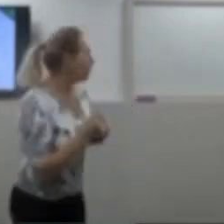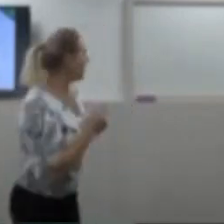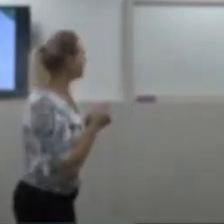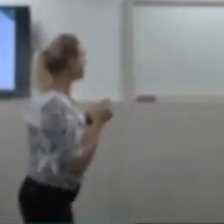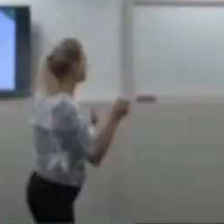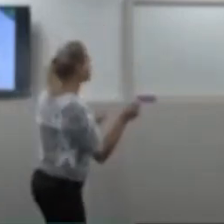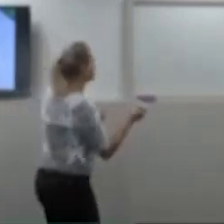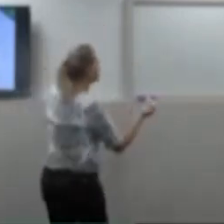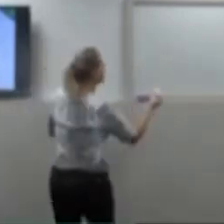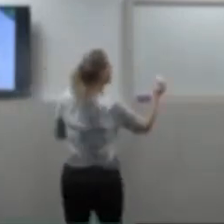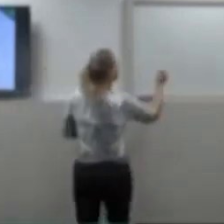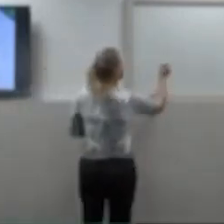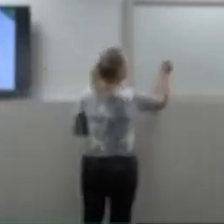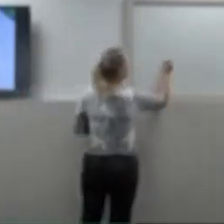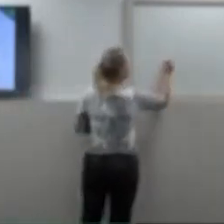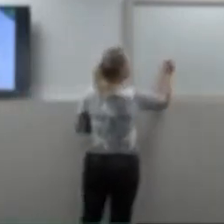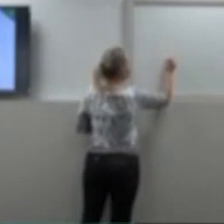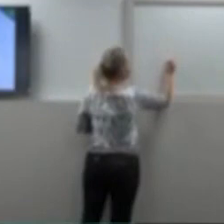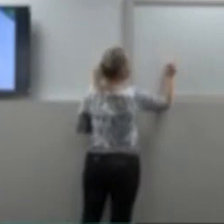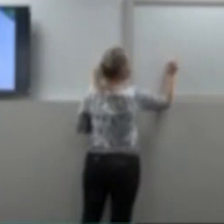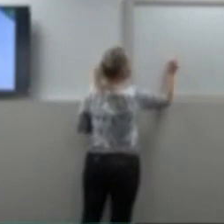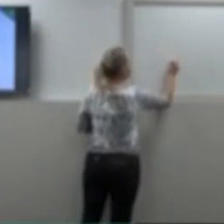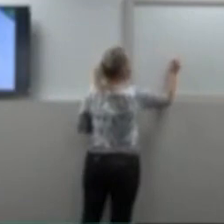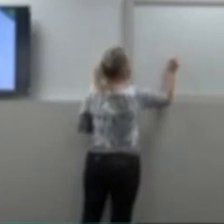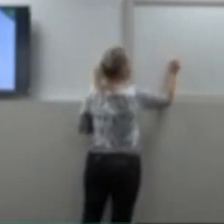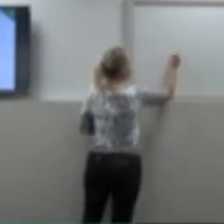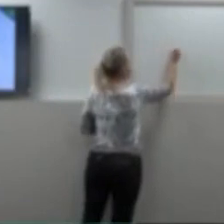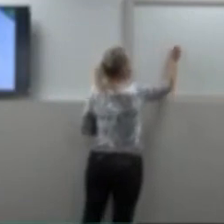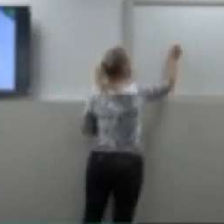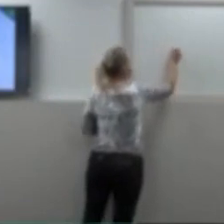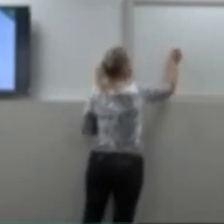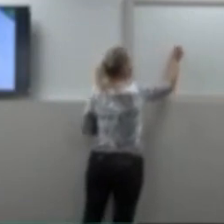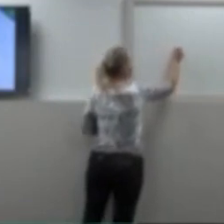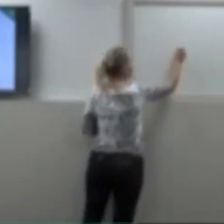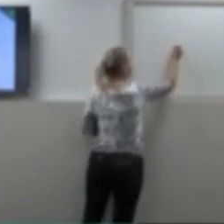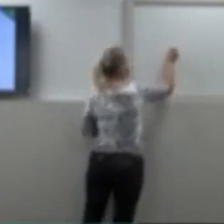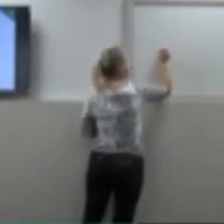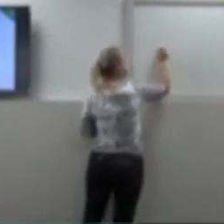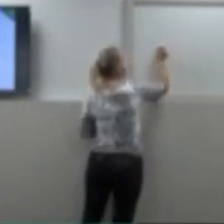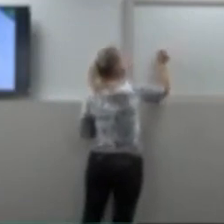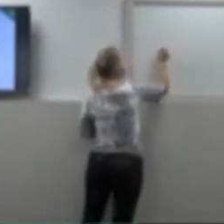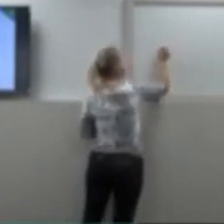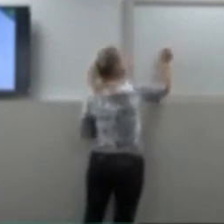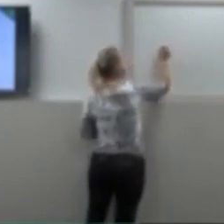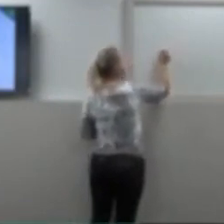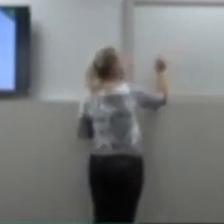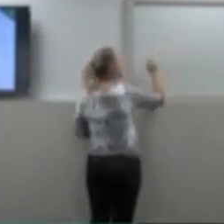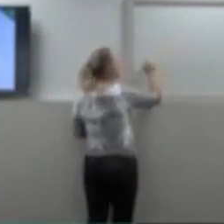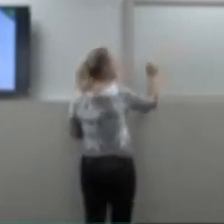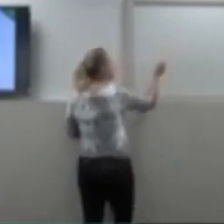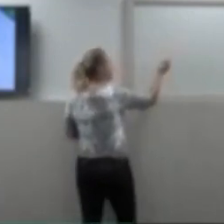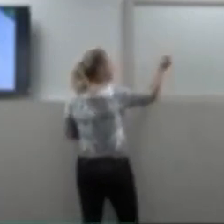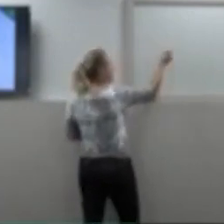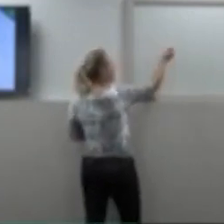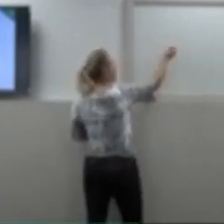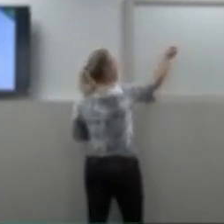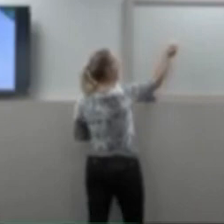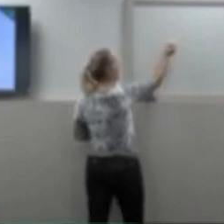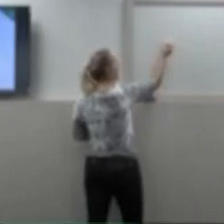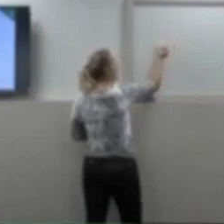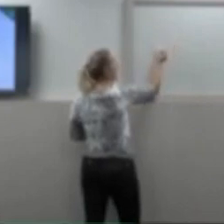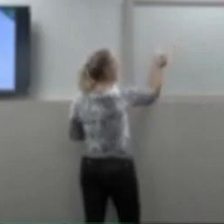30. Quantos anos eu vou ter? Então aqui, isso vale 10, isso vale 10 e isso vale 10. Ou